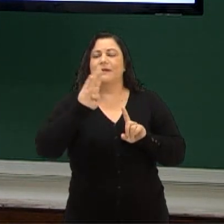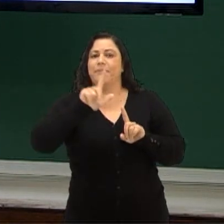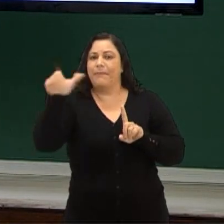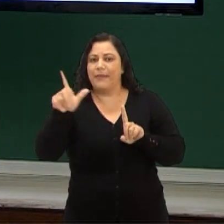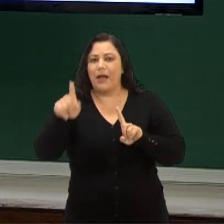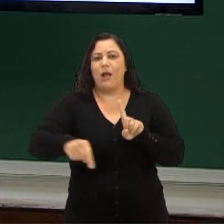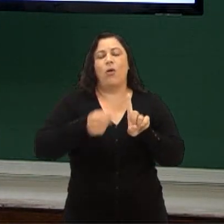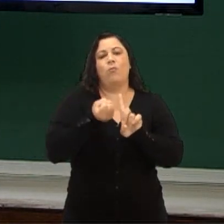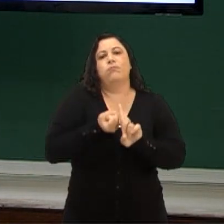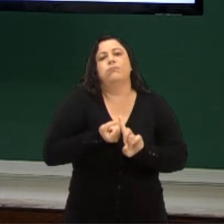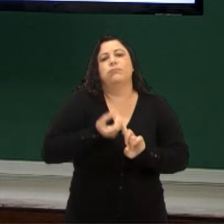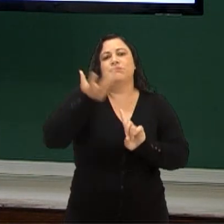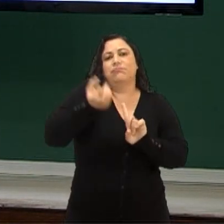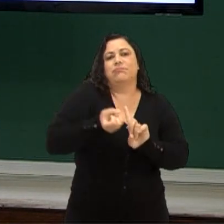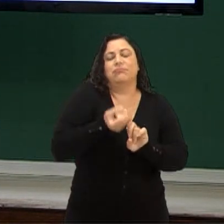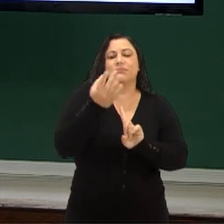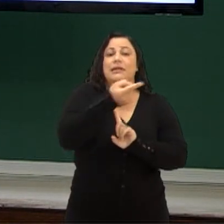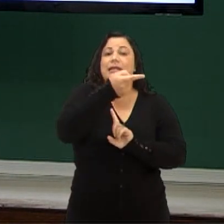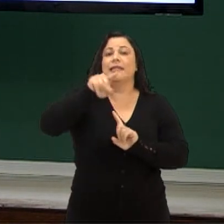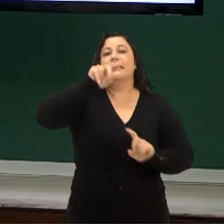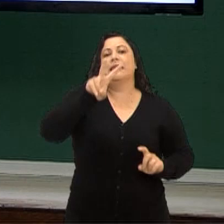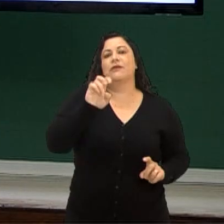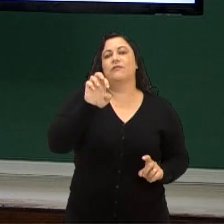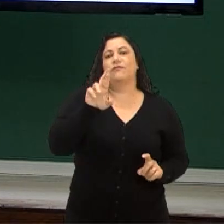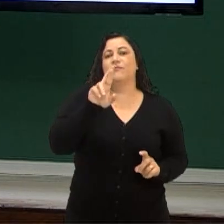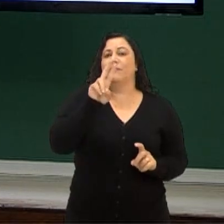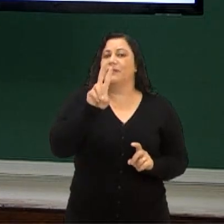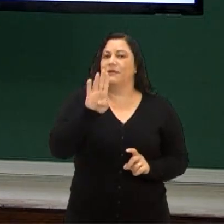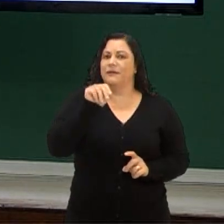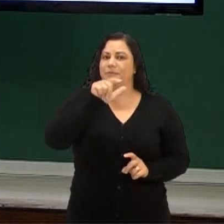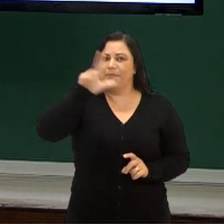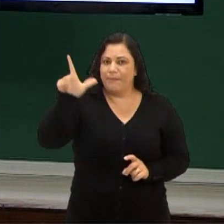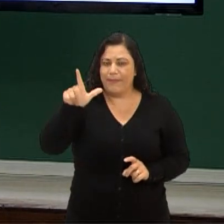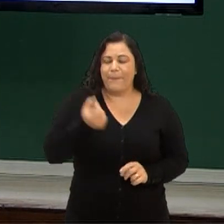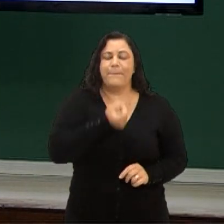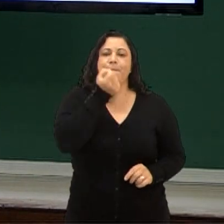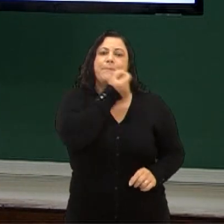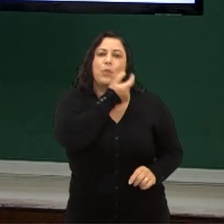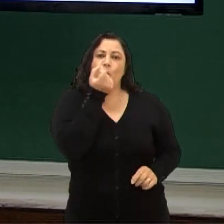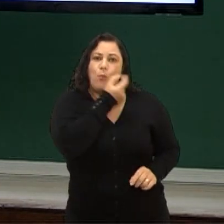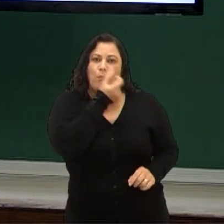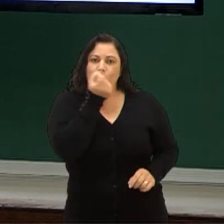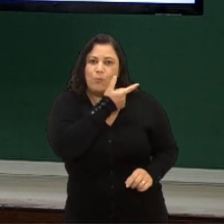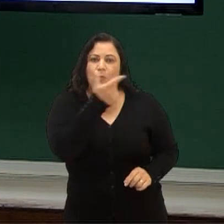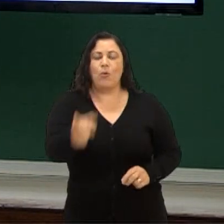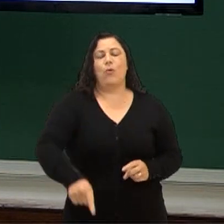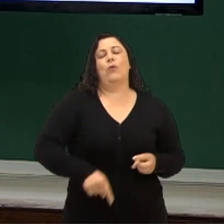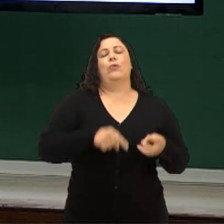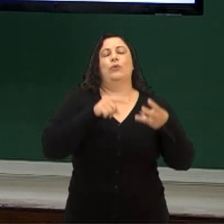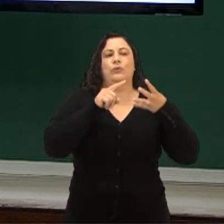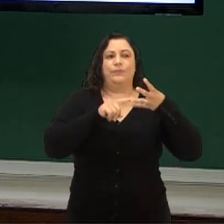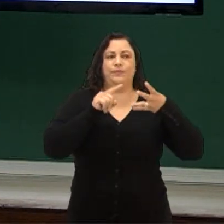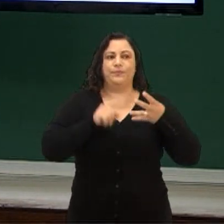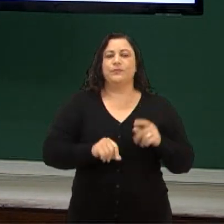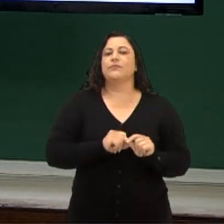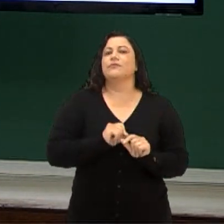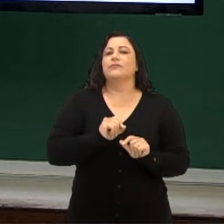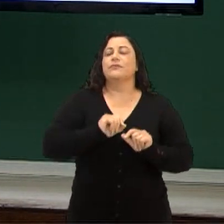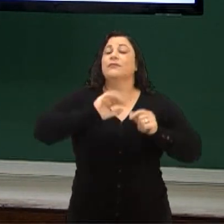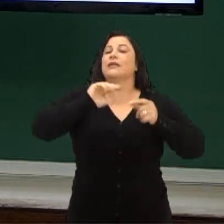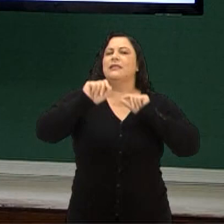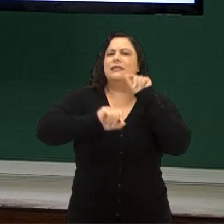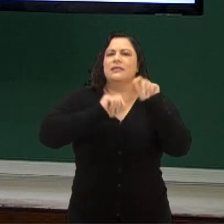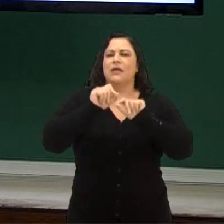gênero, que tem humor. A característica da tirinha é ter humor, tá? Vamos interpretar textos com auxílio de